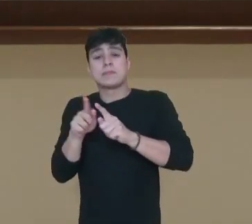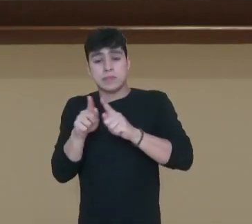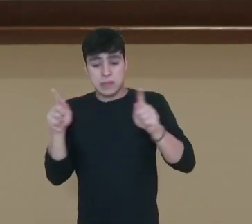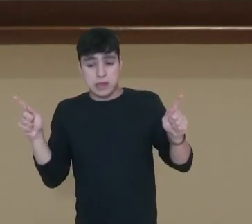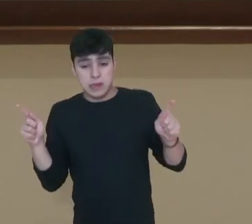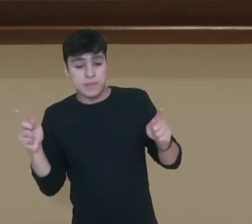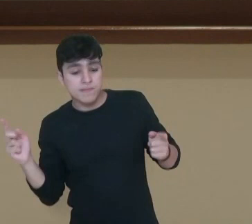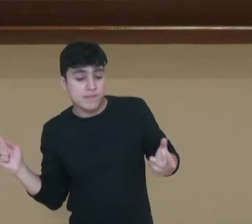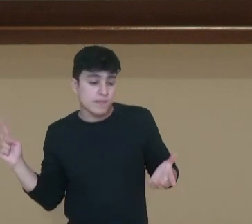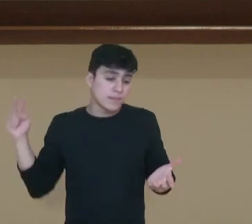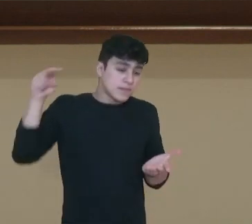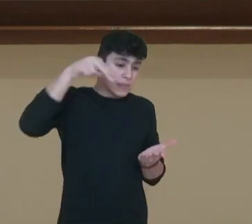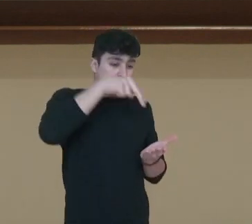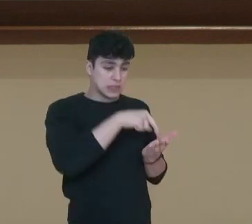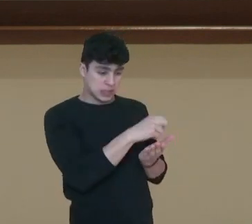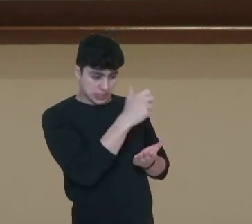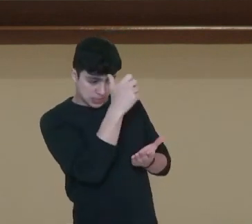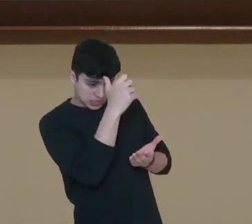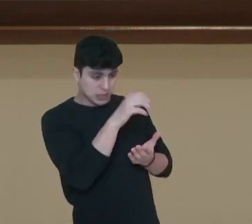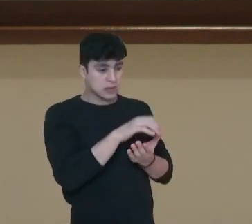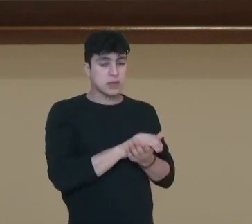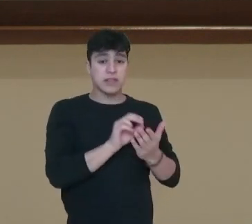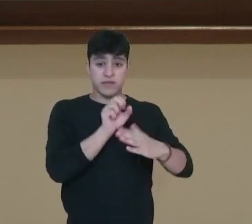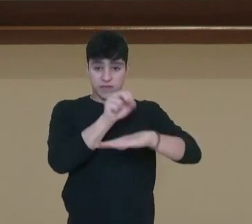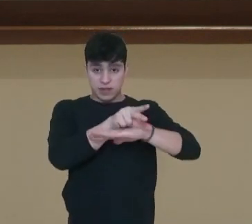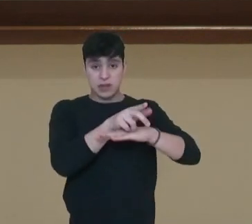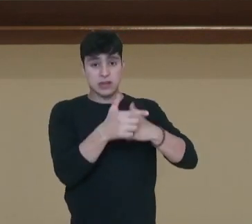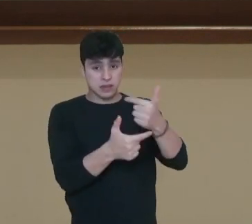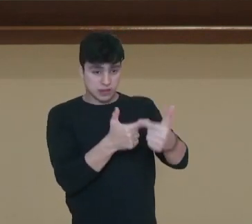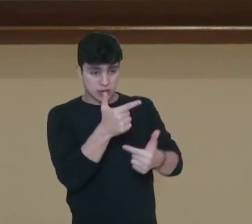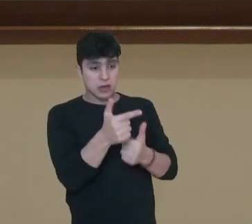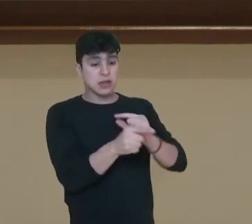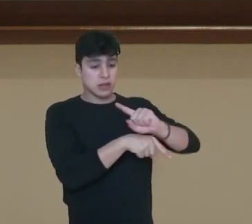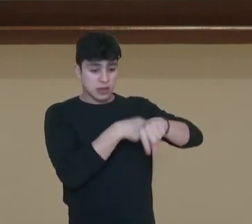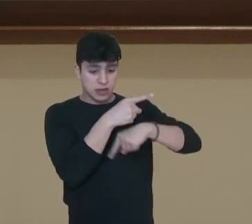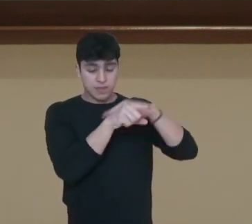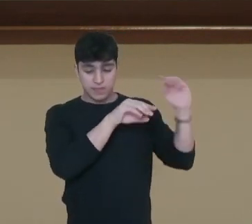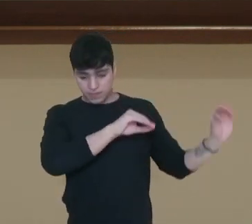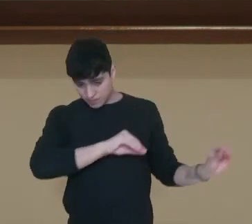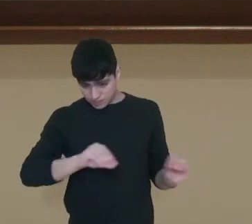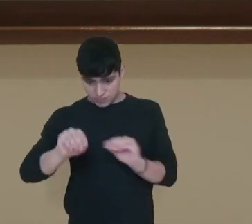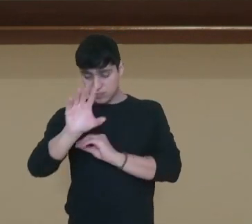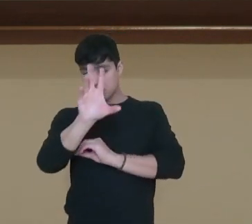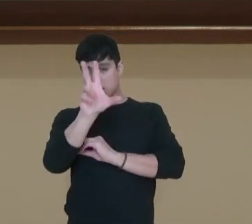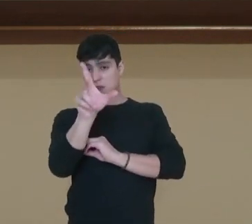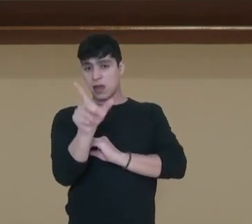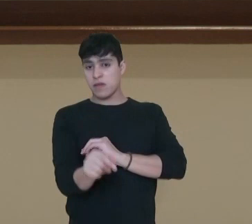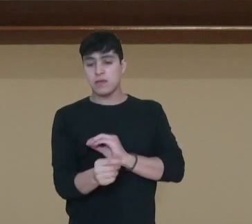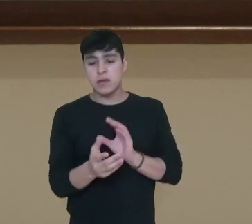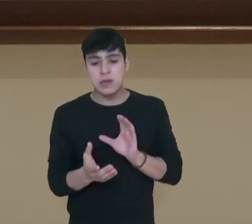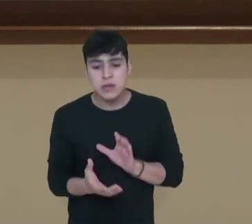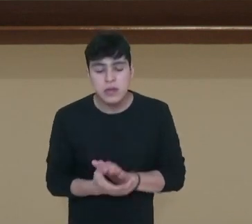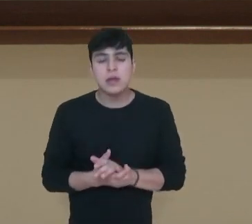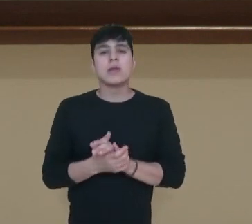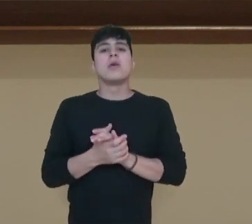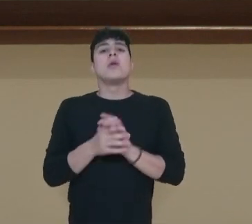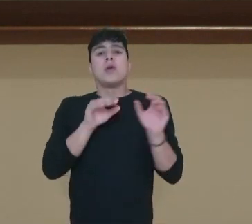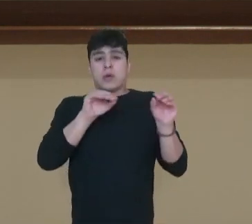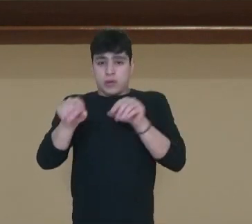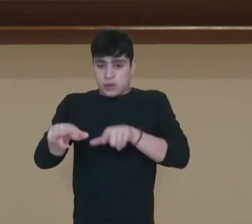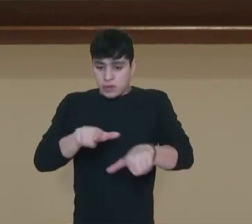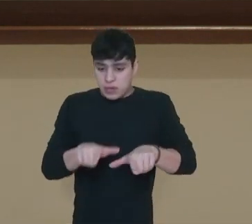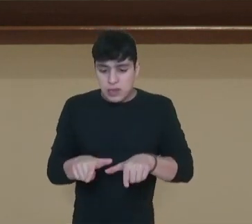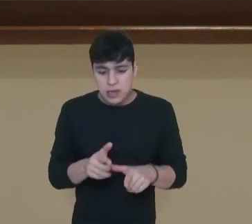na Índia, ele vai acabar conseguindo um emprego e vai até a África. Quando ele vai para a África, ele vai se deparar com